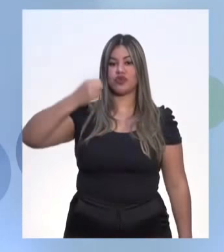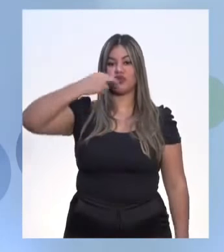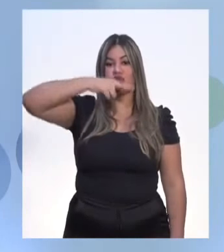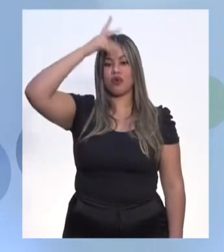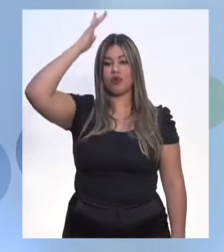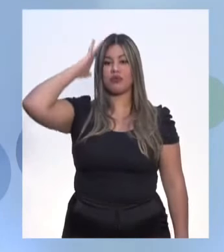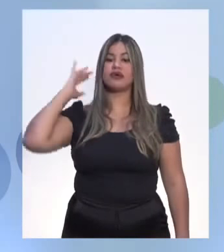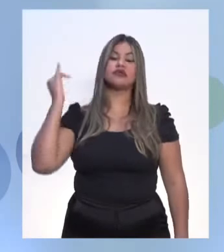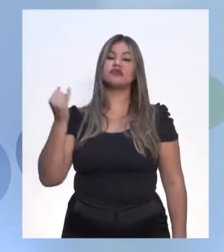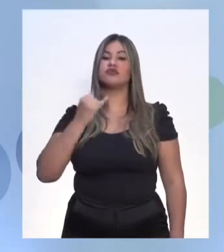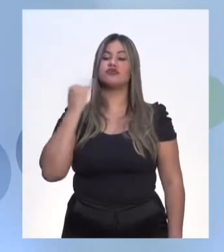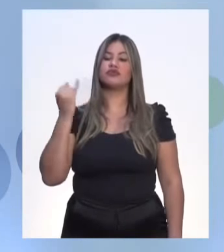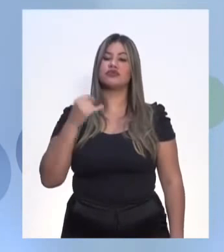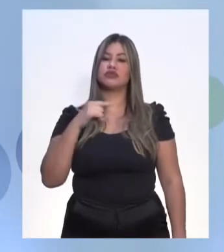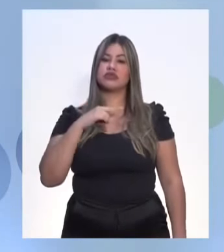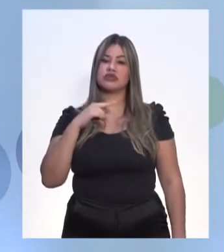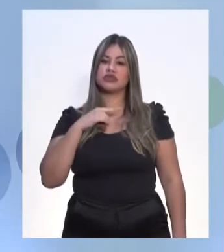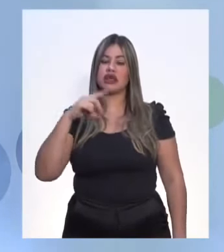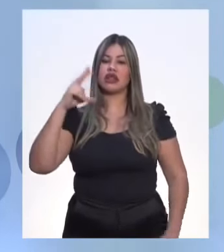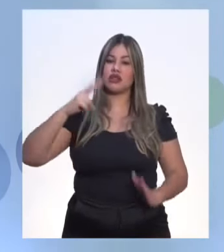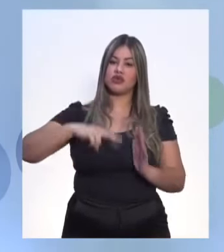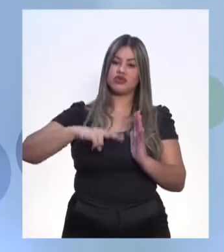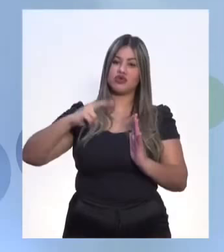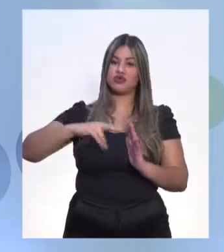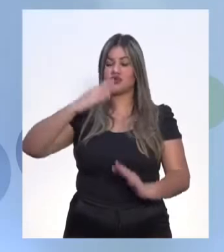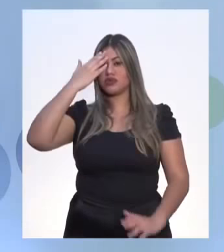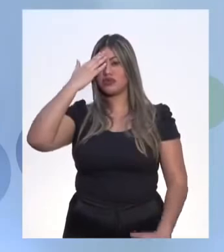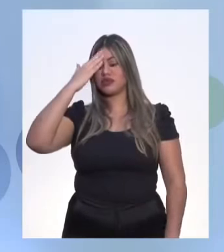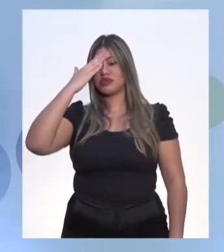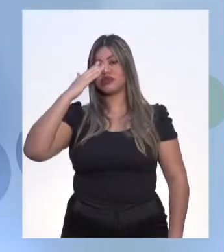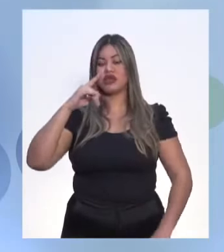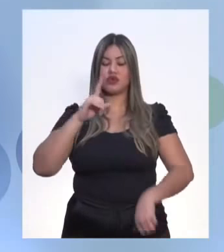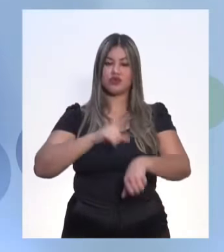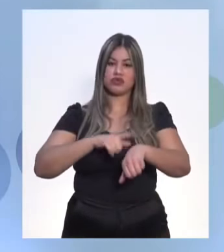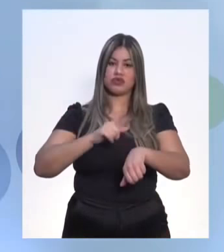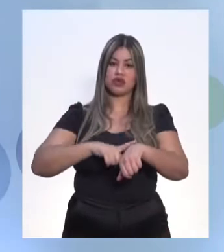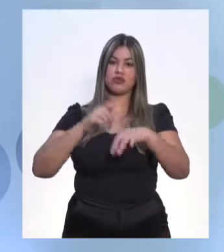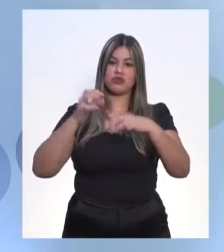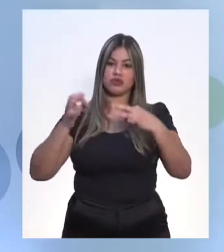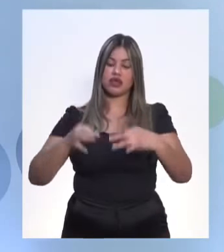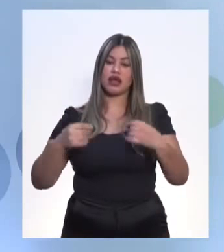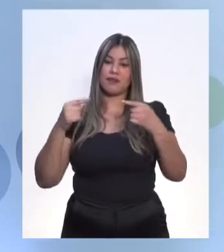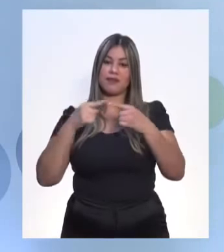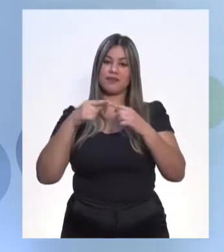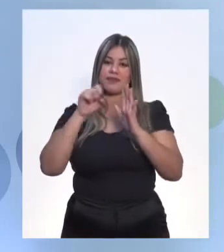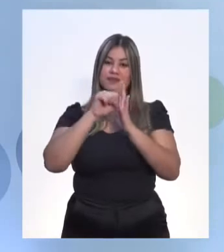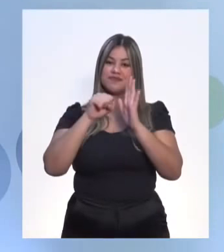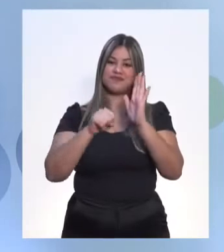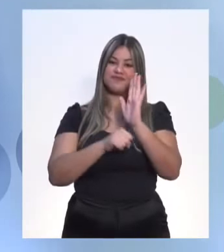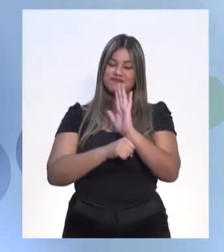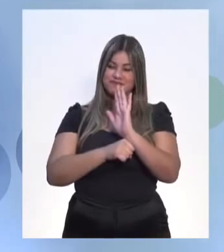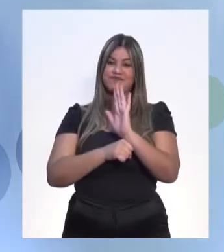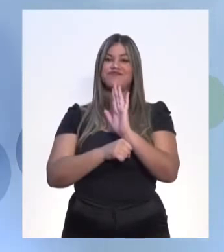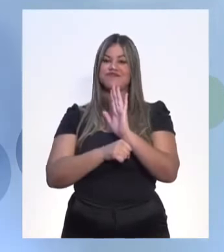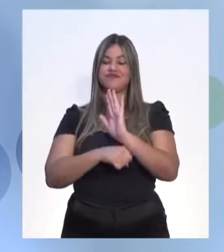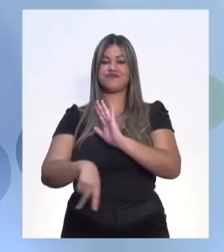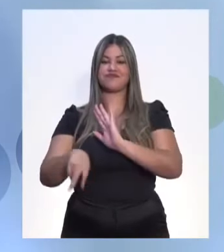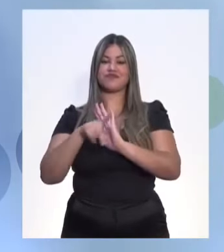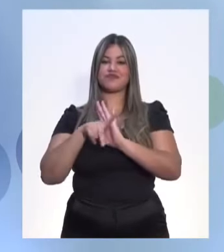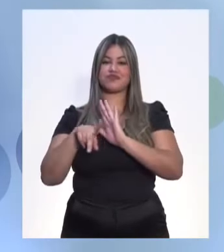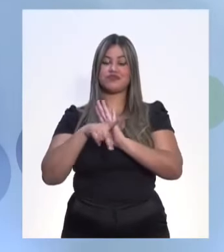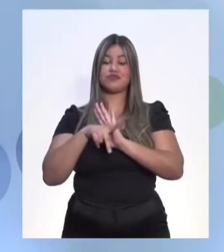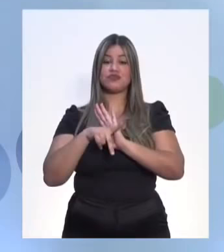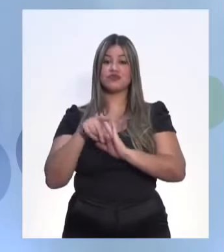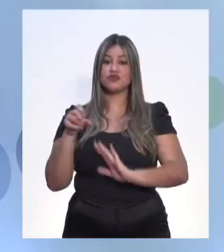extremamente importante né para leitura para compreensão até mesmo do tempo né já que os séculos eles são representados através dessa